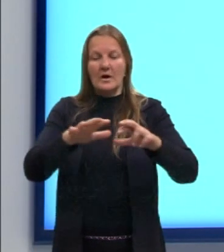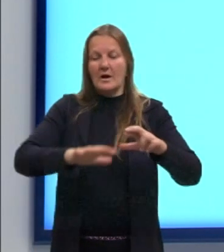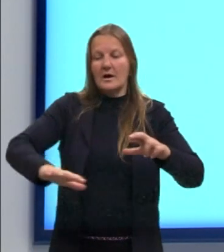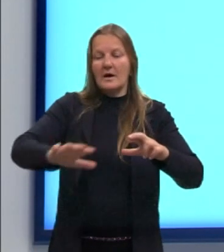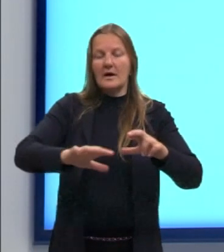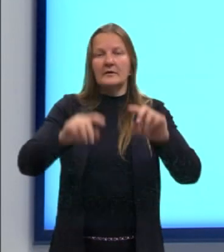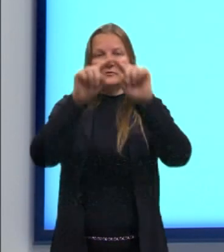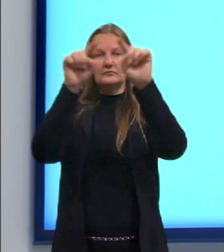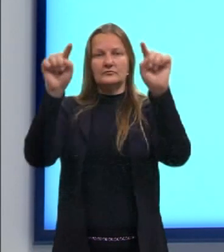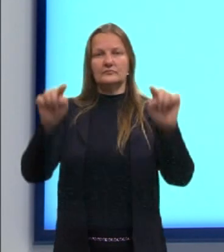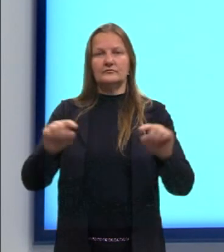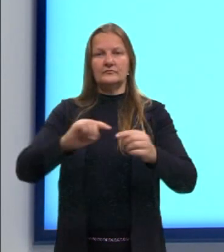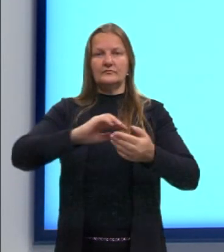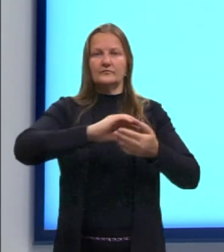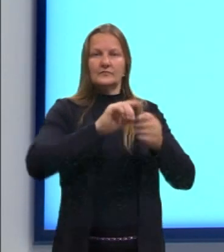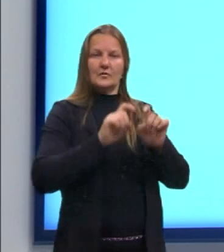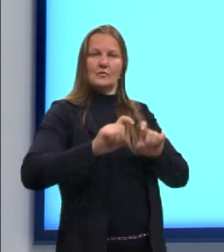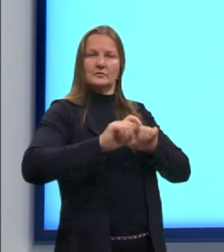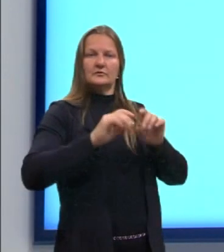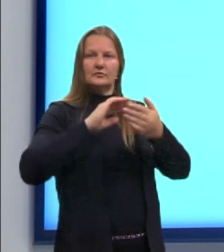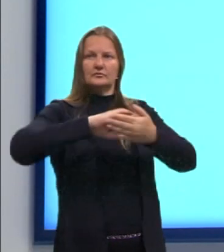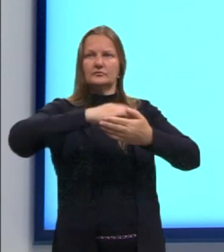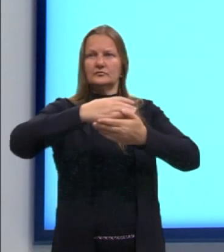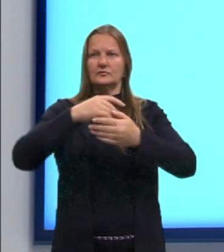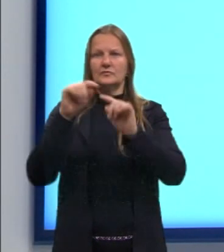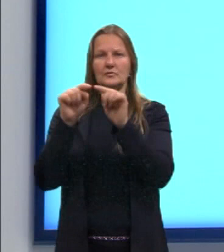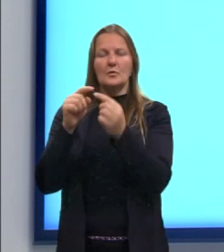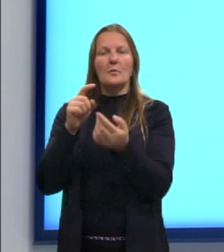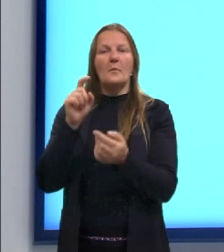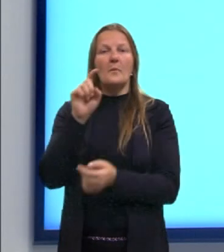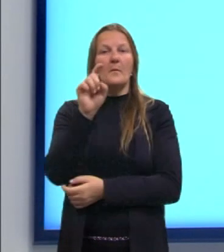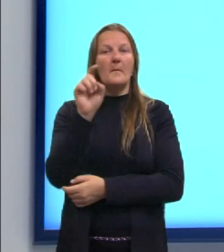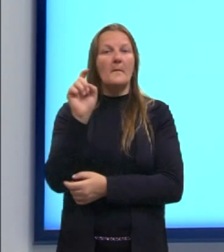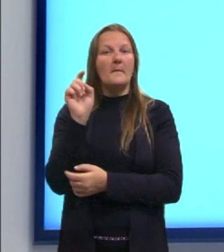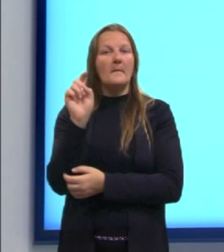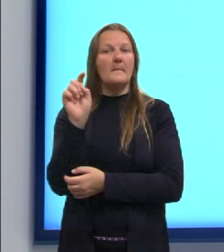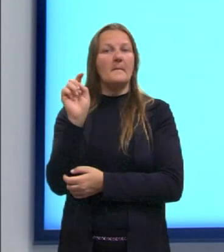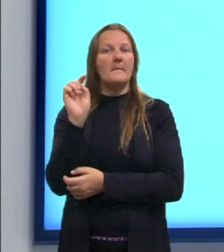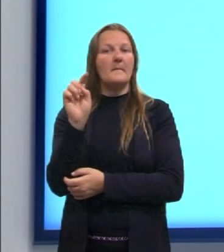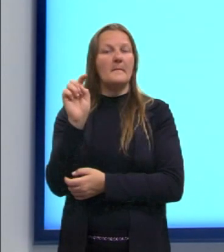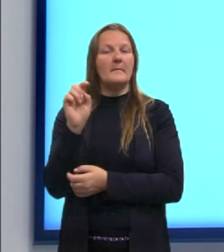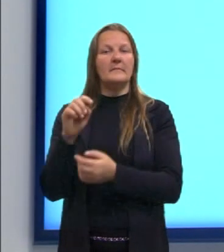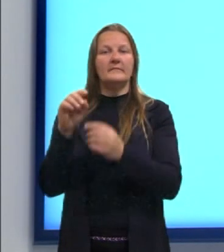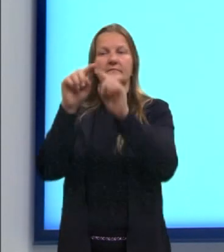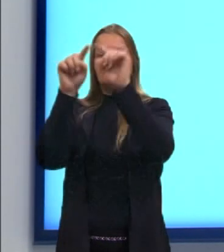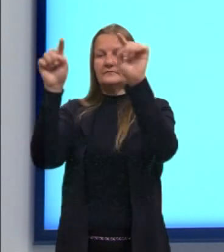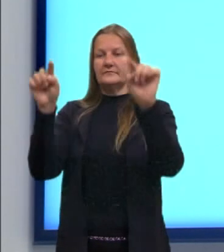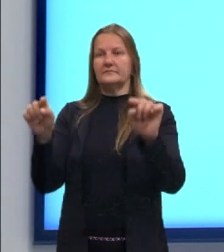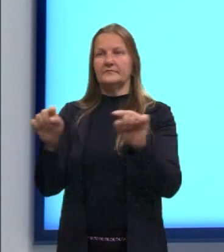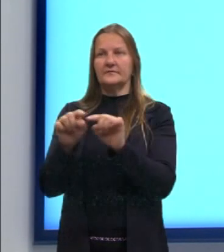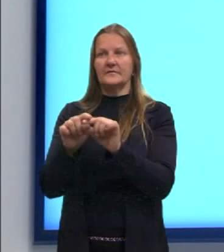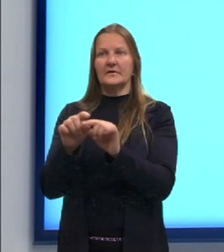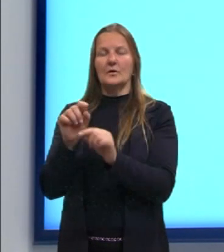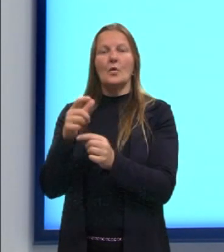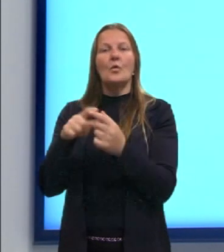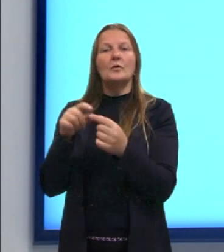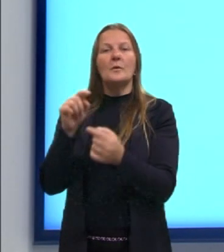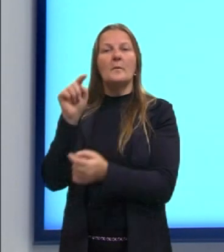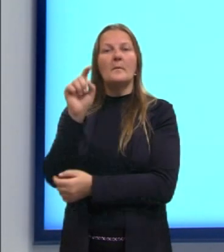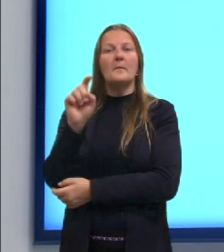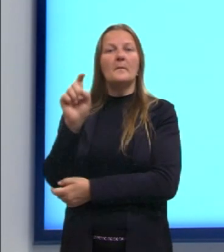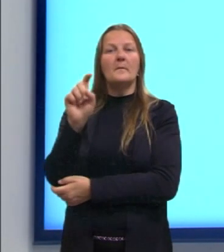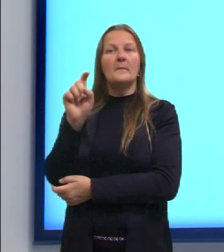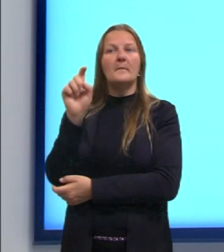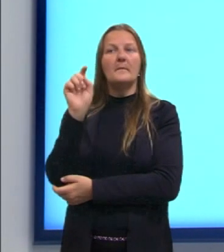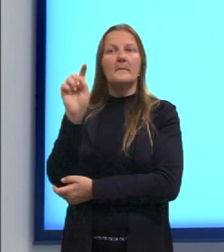tela, né, do computador, onde está o ponteiro do mouse. Então, nós temos a tela, ali onde fica o ponteiro do